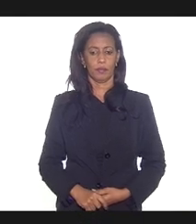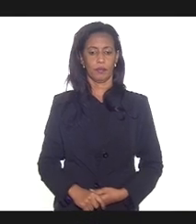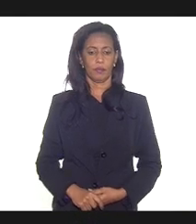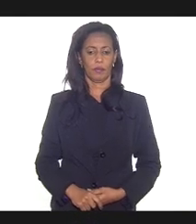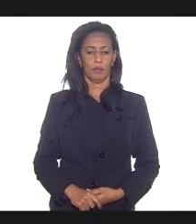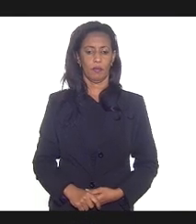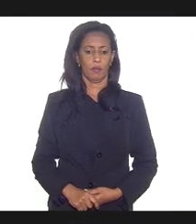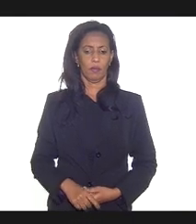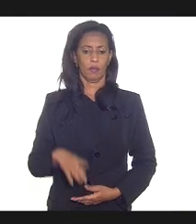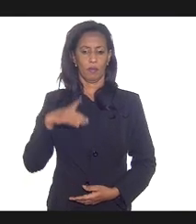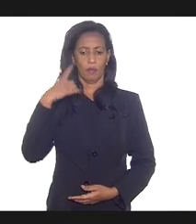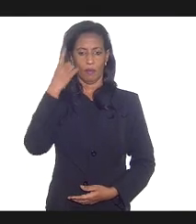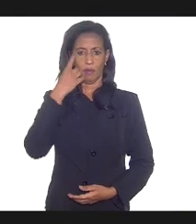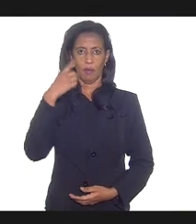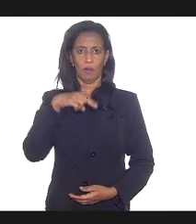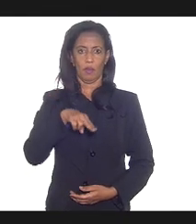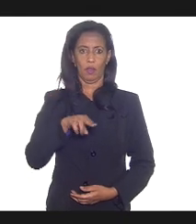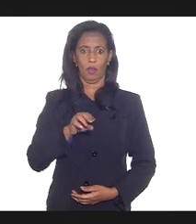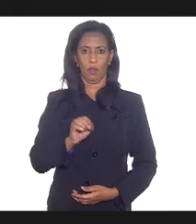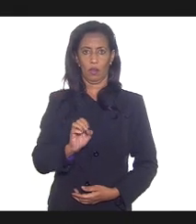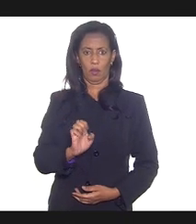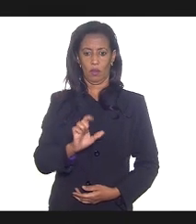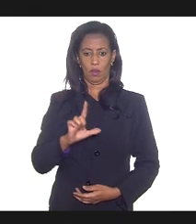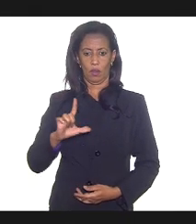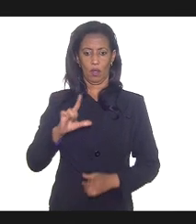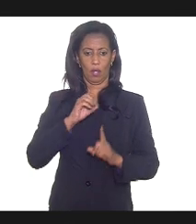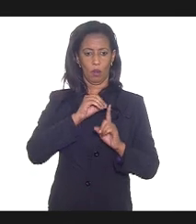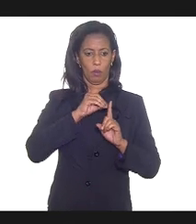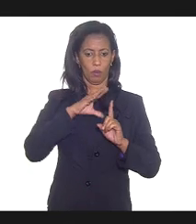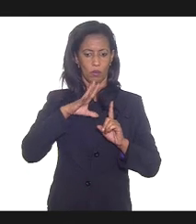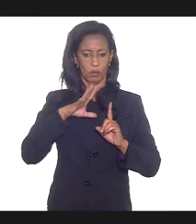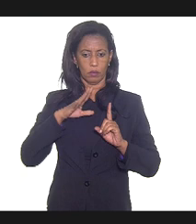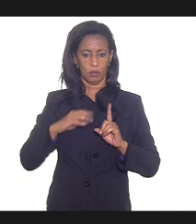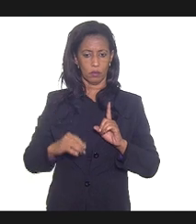Deputado Noel de Carvalho. Microfone.